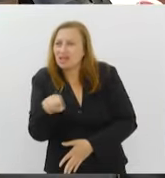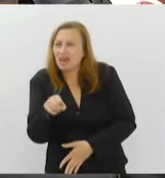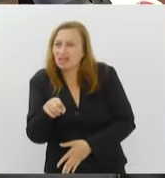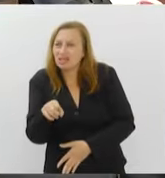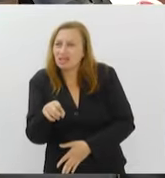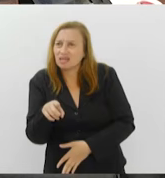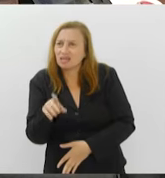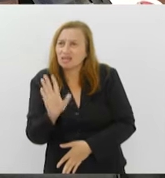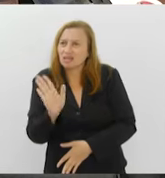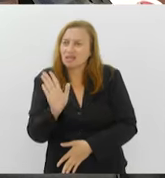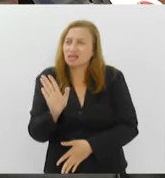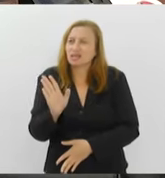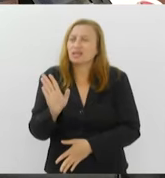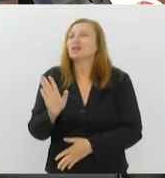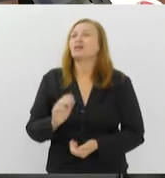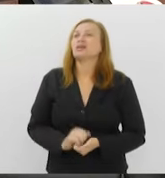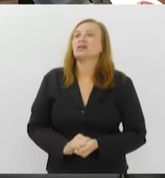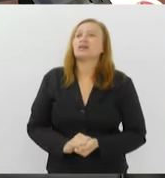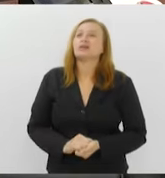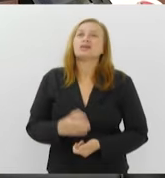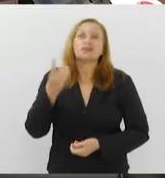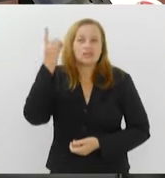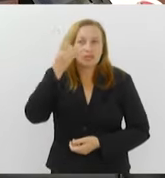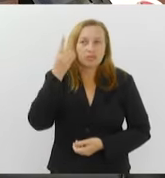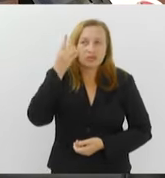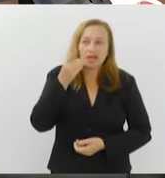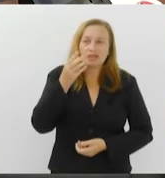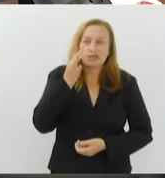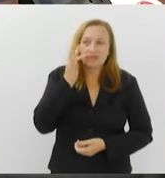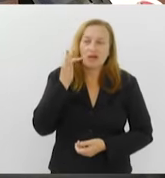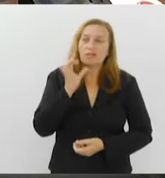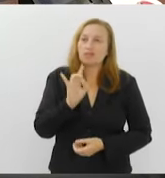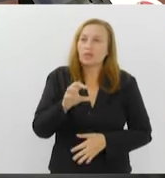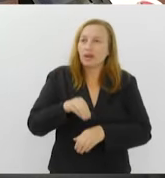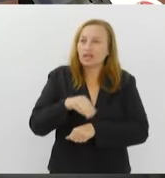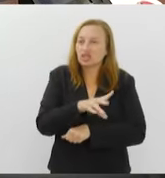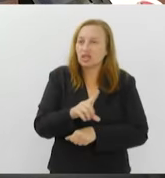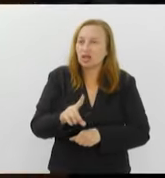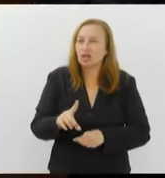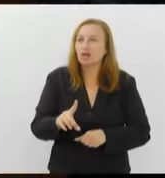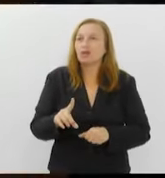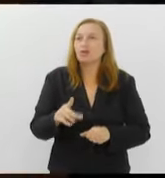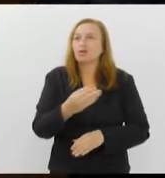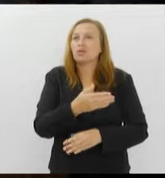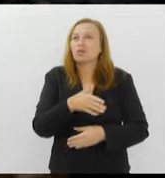permita rapidamente uma parte, deputado Flávio, apenas para indicar pelo governo o voto não.